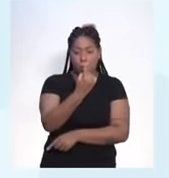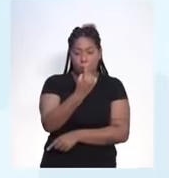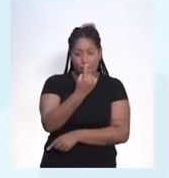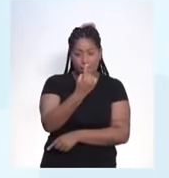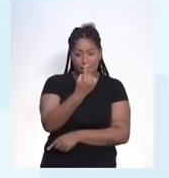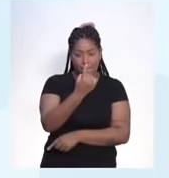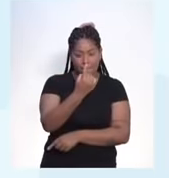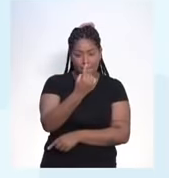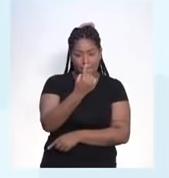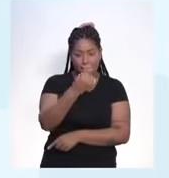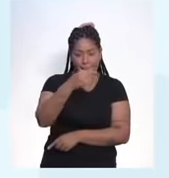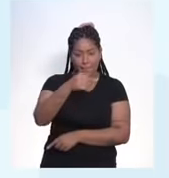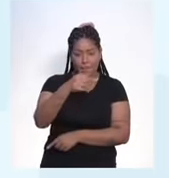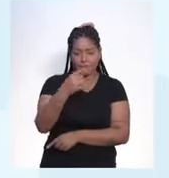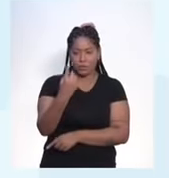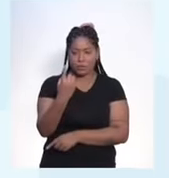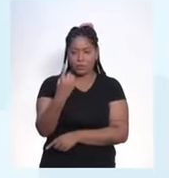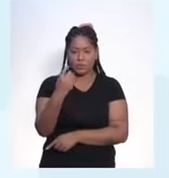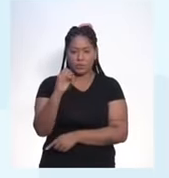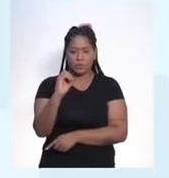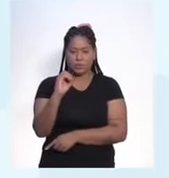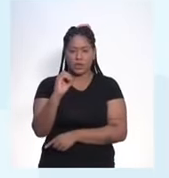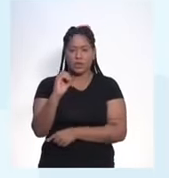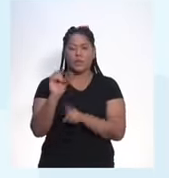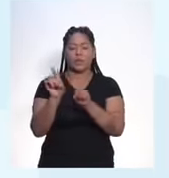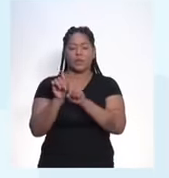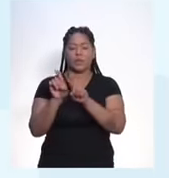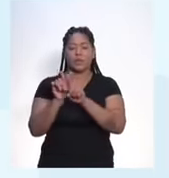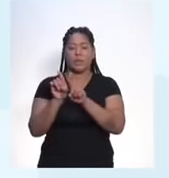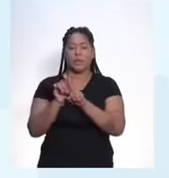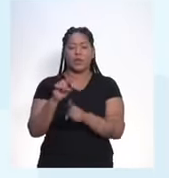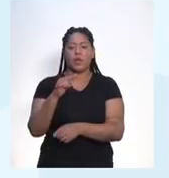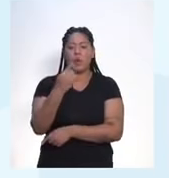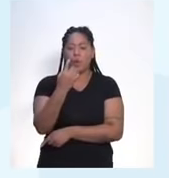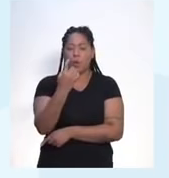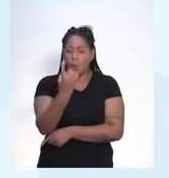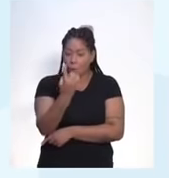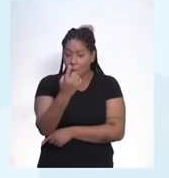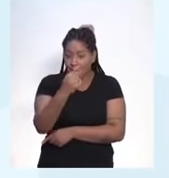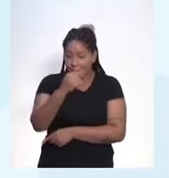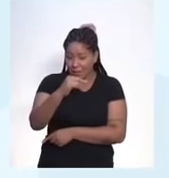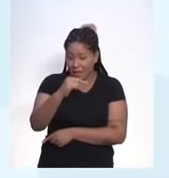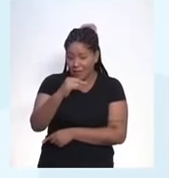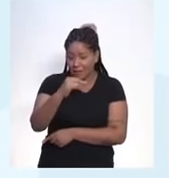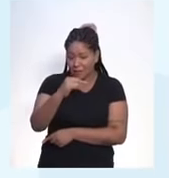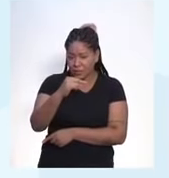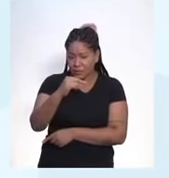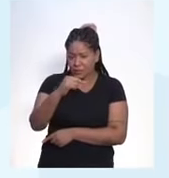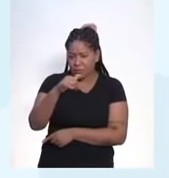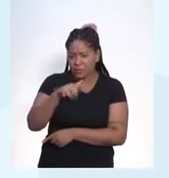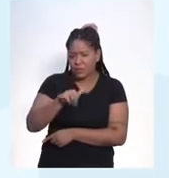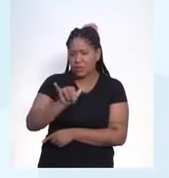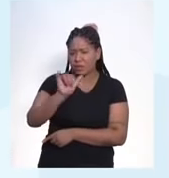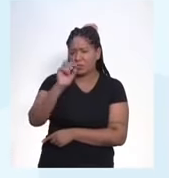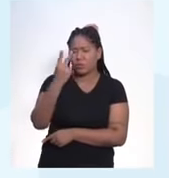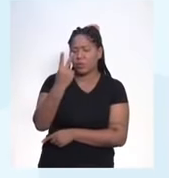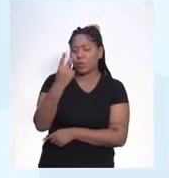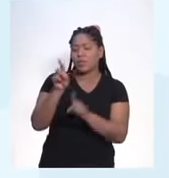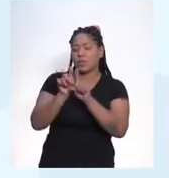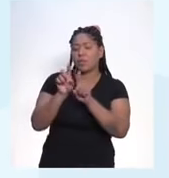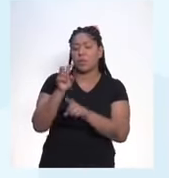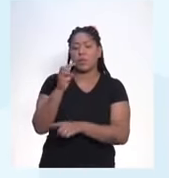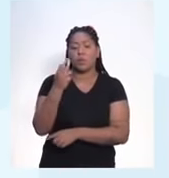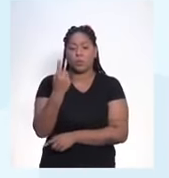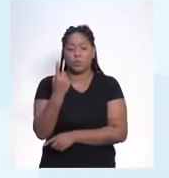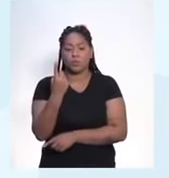fácil 01 negativo mais dois aqui encontro um esse no caso 0 e 1 é o meu ponto ser